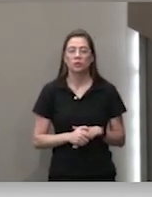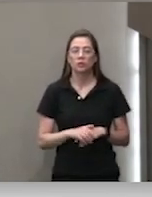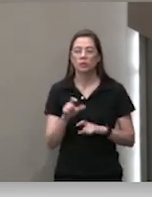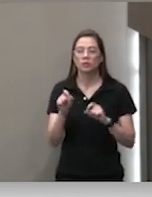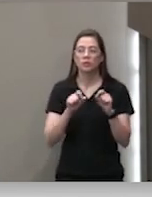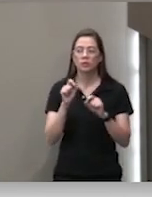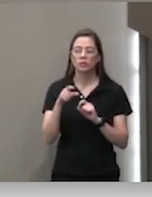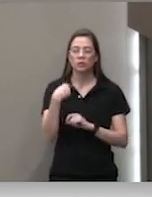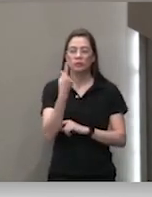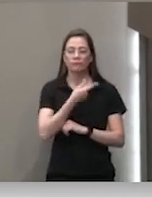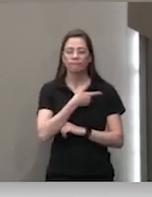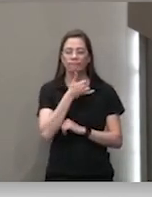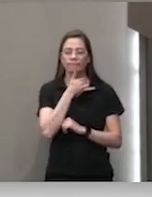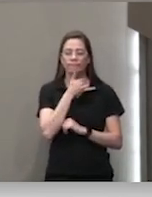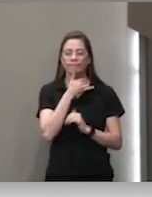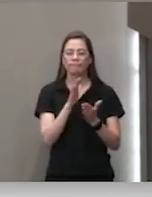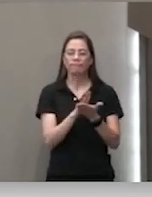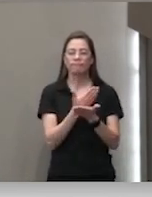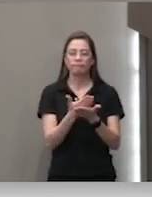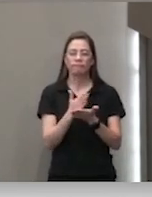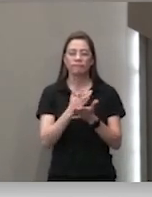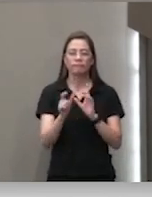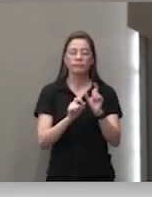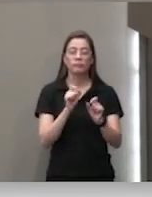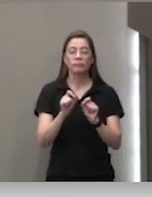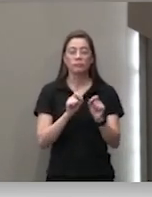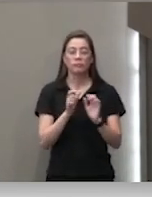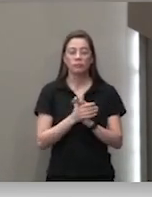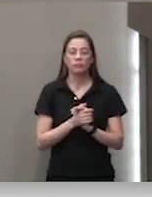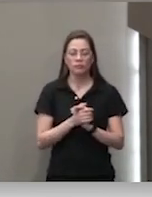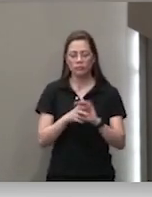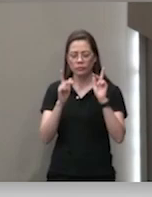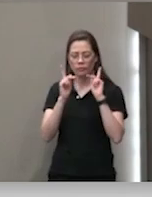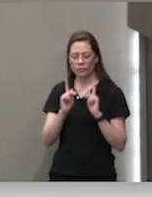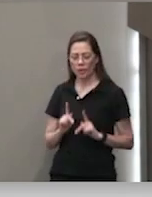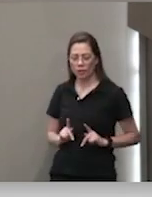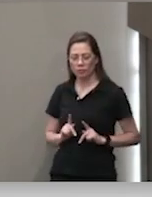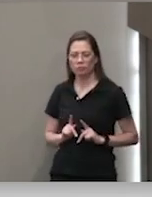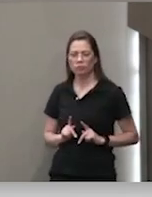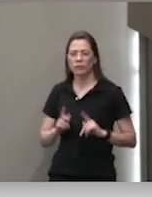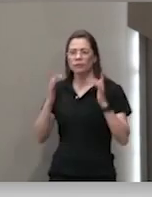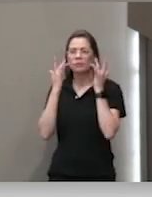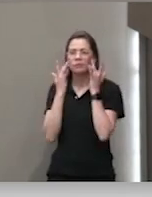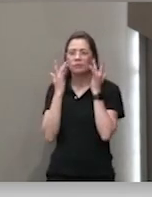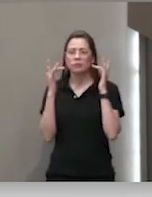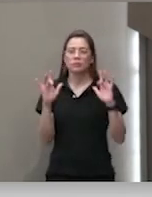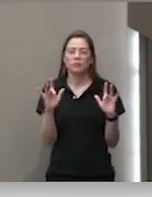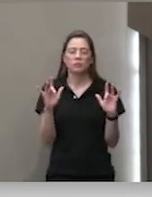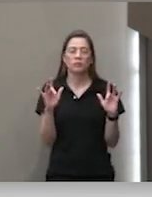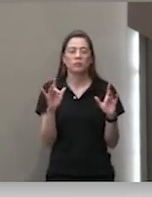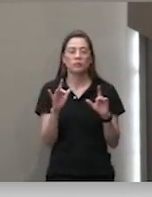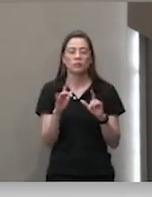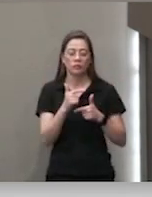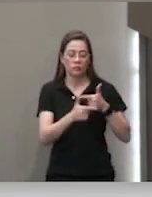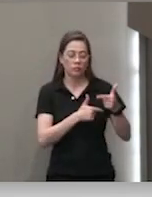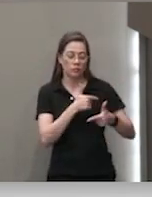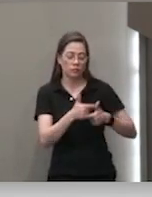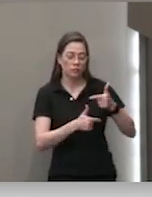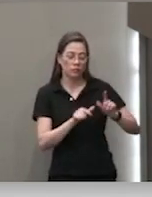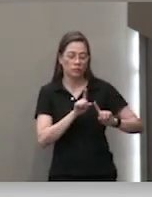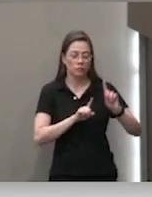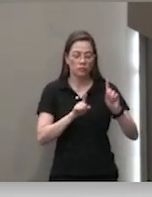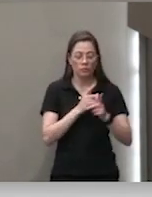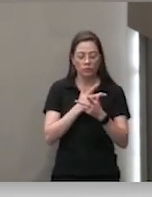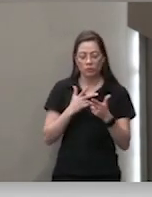muito triste é muitas vezes as pessoas não souberem ou não sabem lidar com algumas